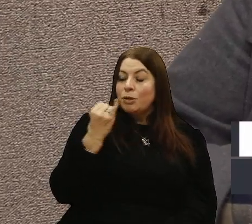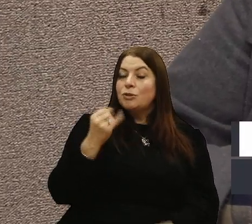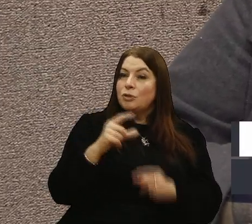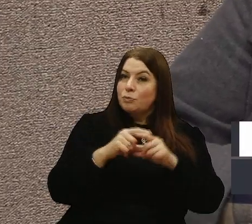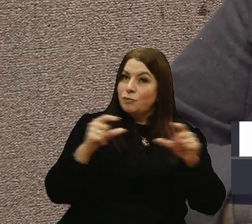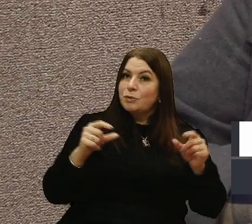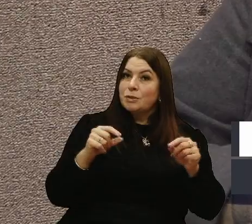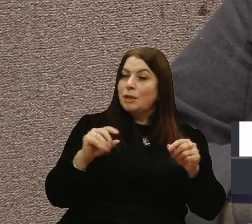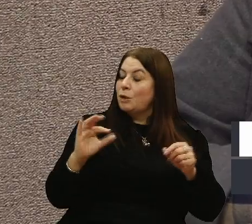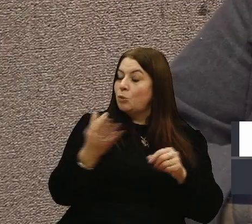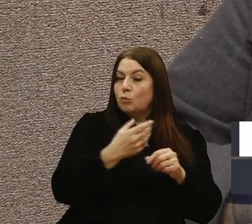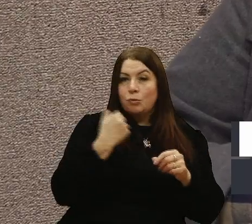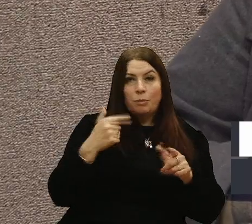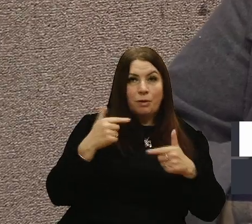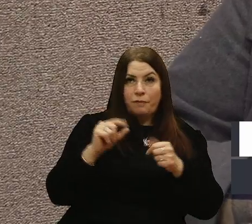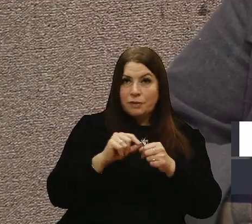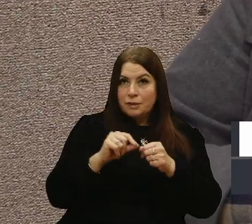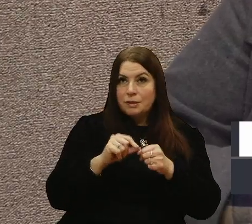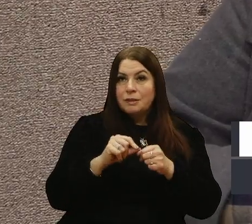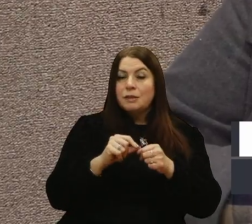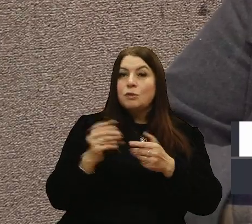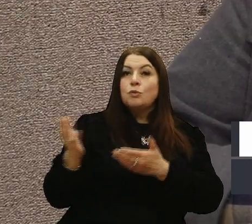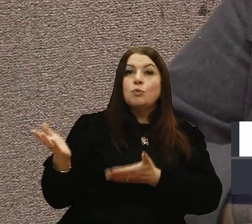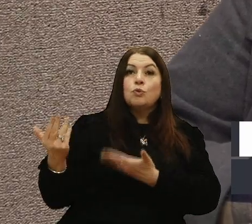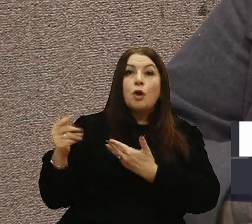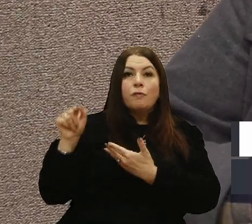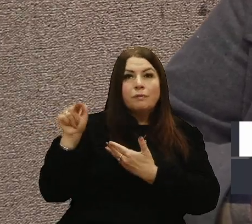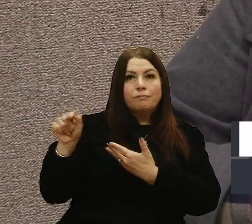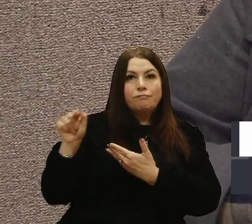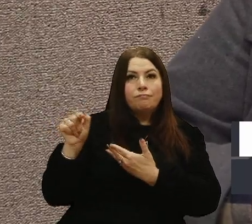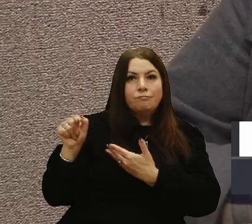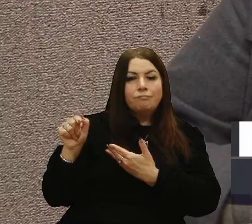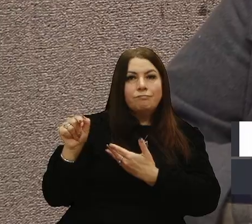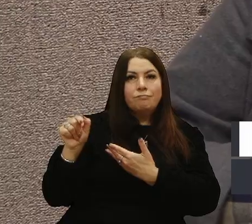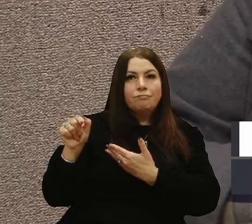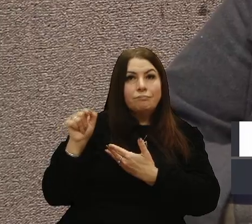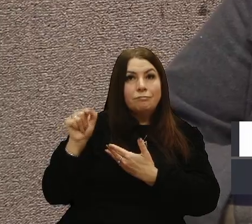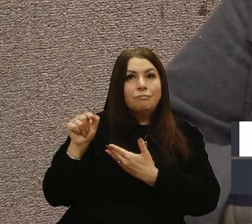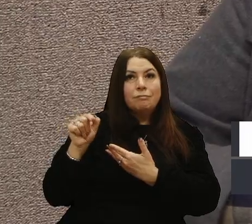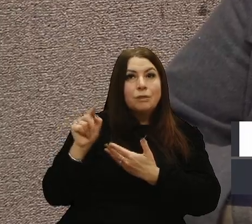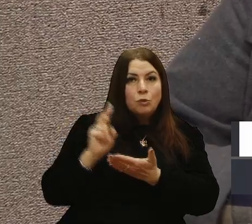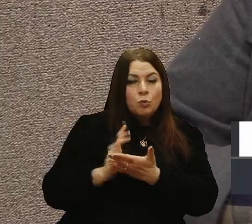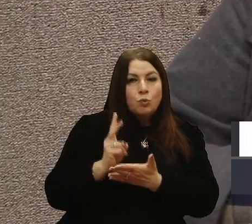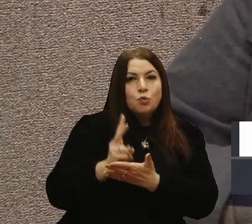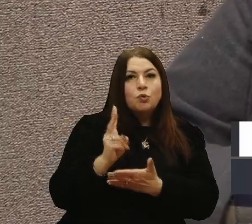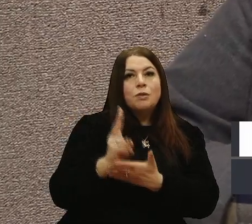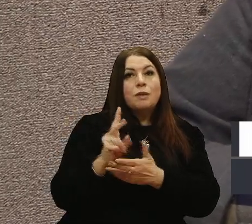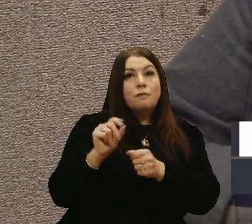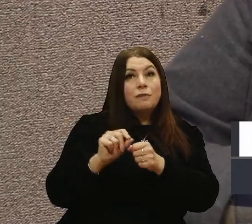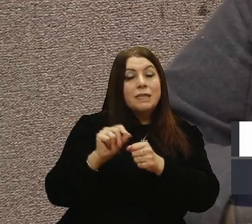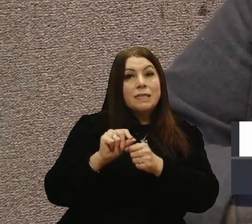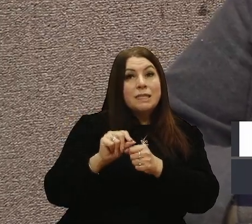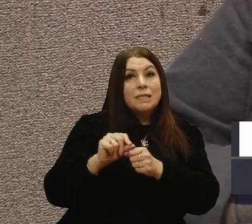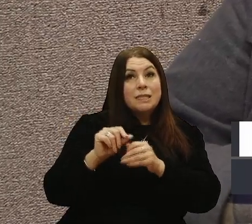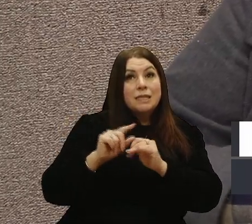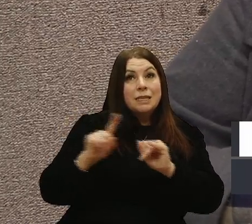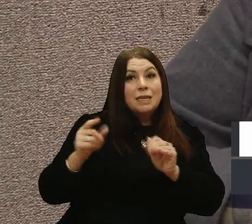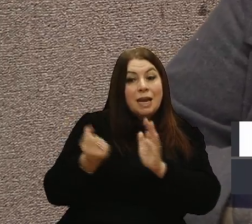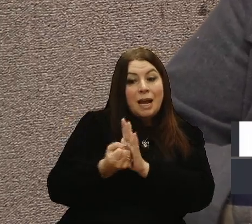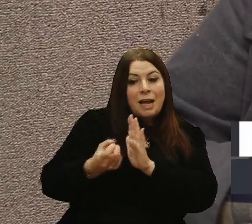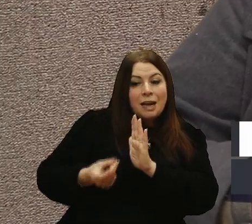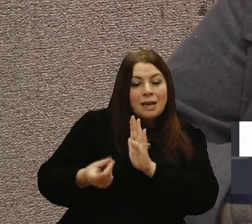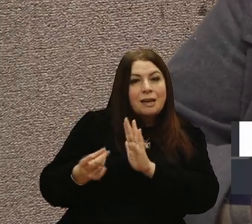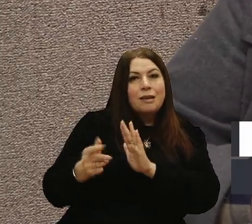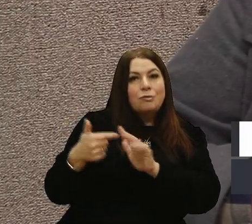é a chave de todo esse trabalho que o senhor está fazendo. O jovem que está lá. É dar essa perpetuação, é fazer essa transmissão de legado do trabalho